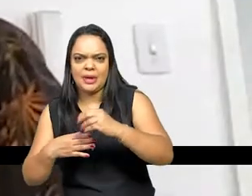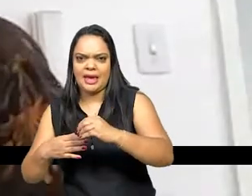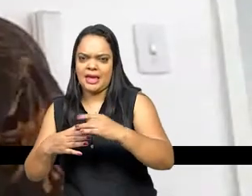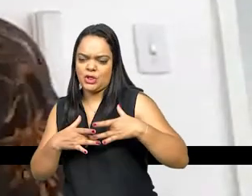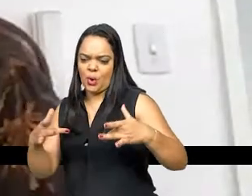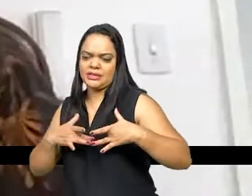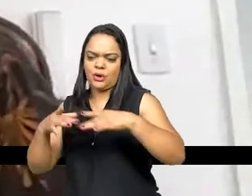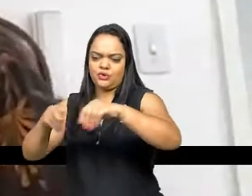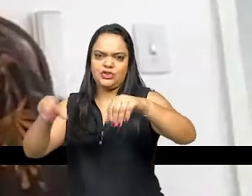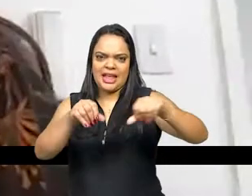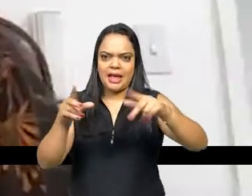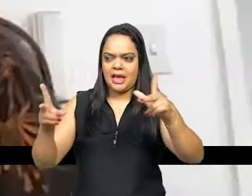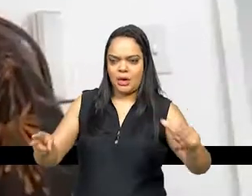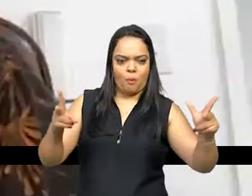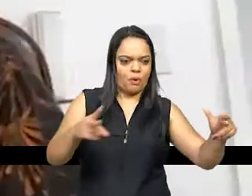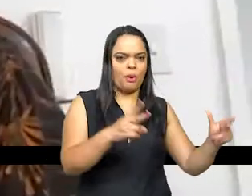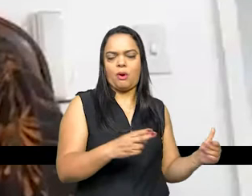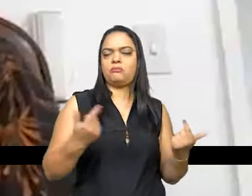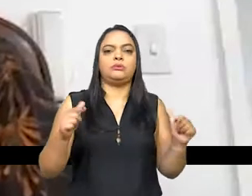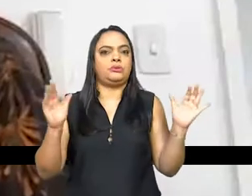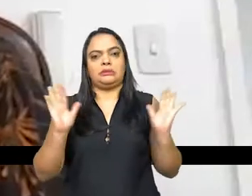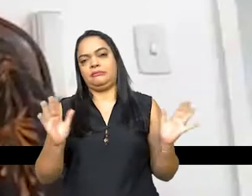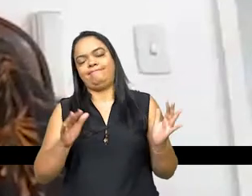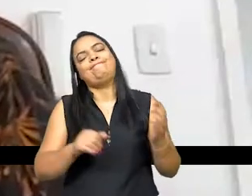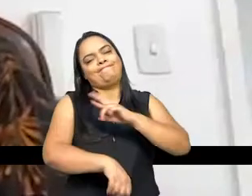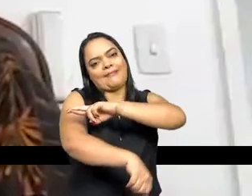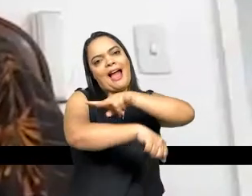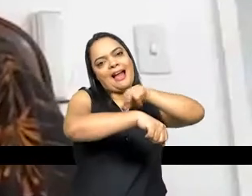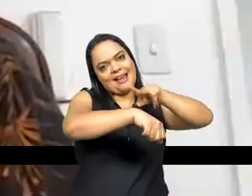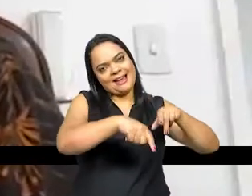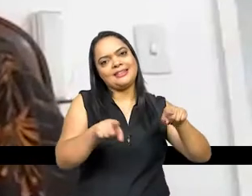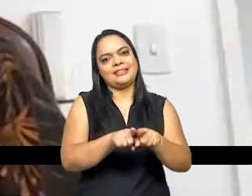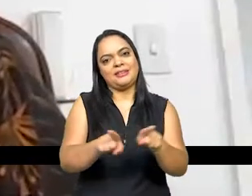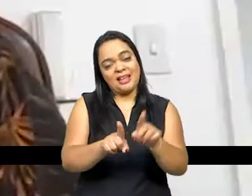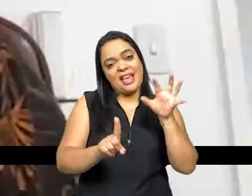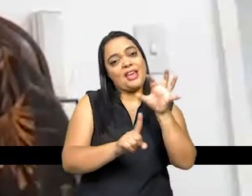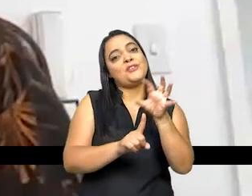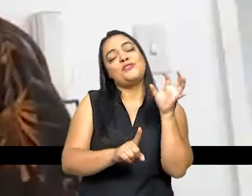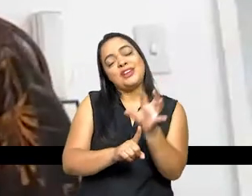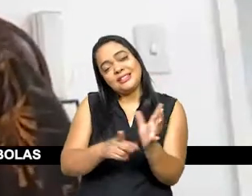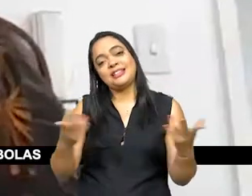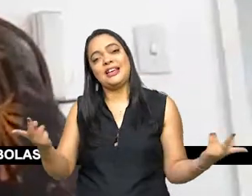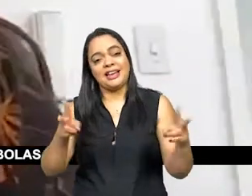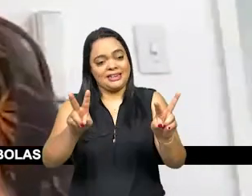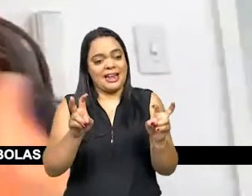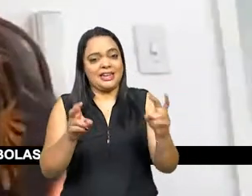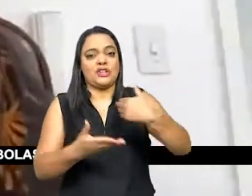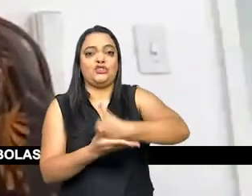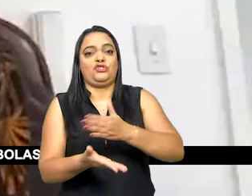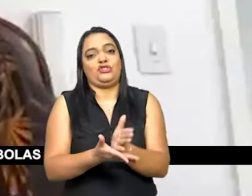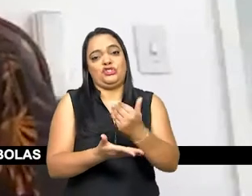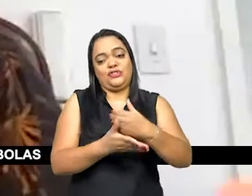de terras. Então, o critério racial ele também impacta na própria questão fundiária, no processo